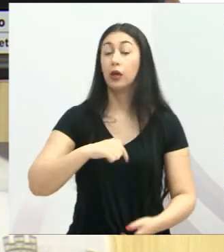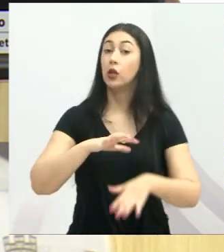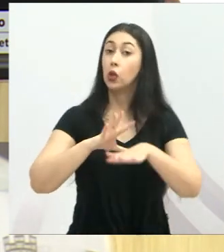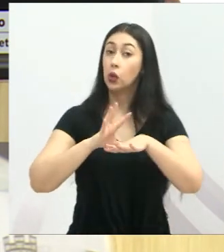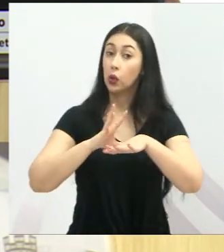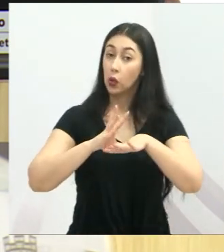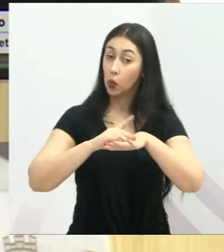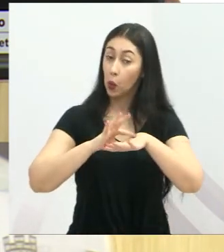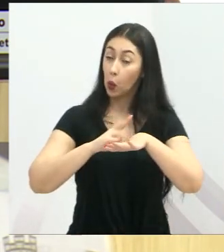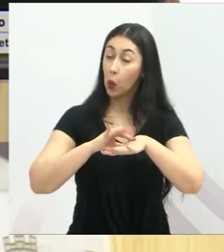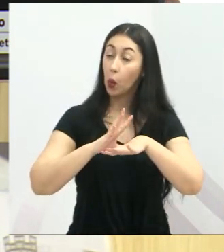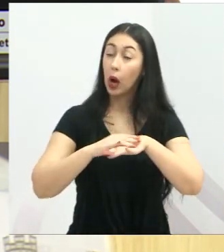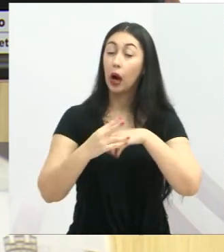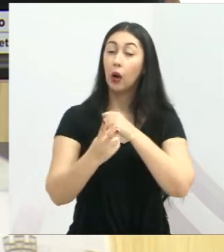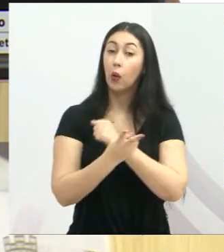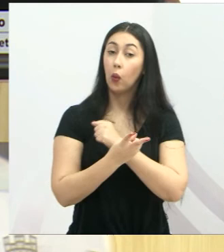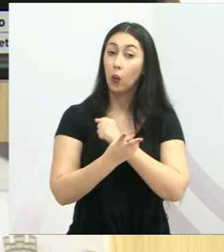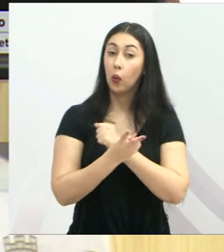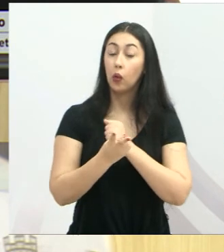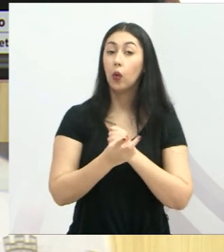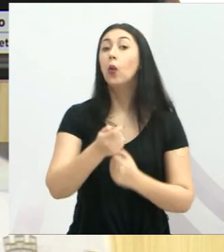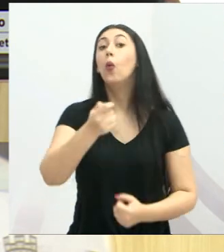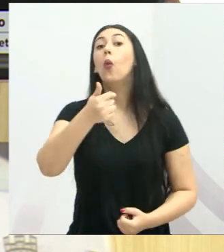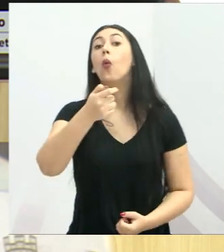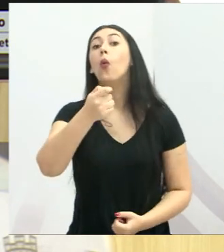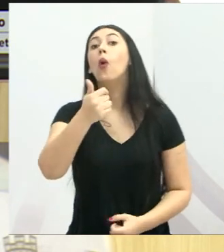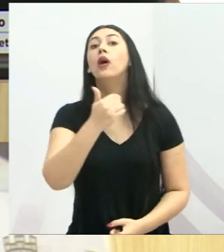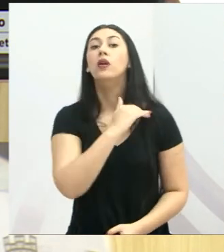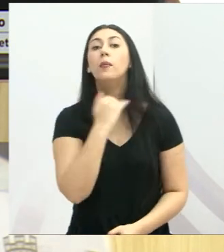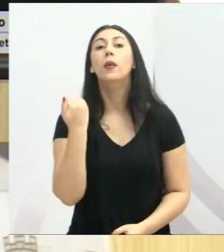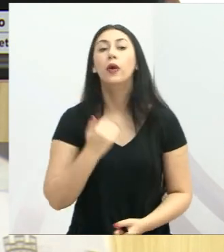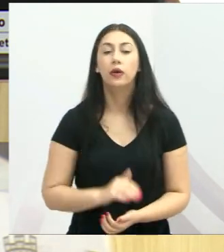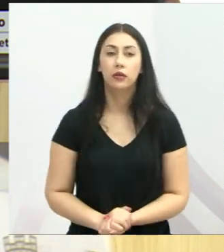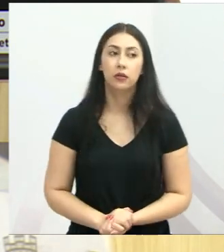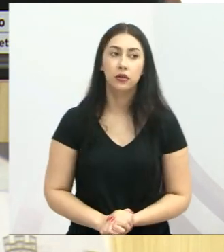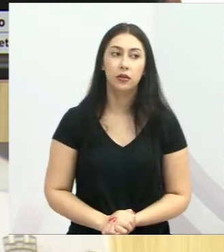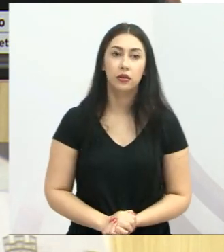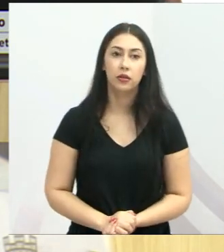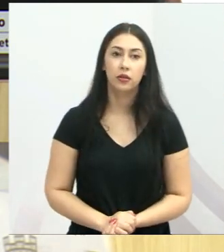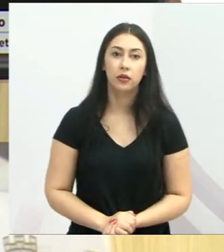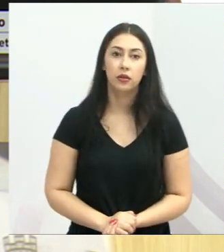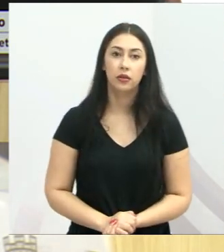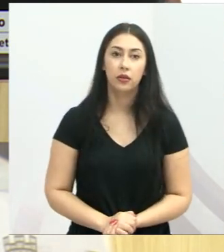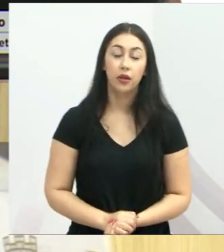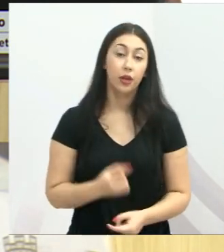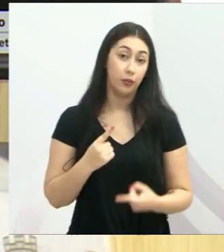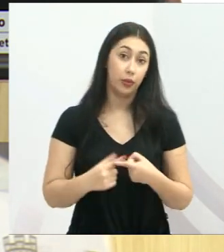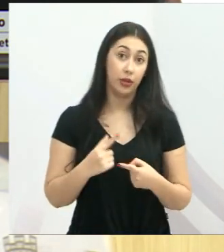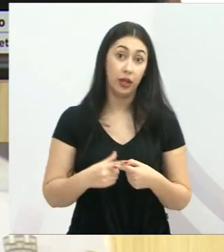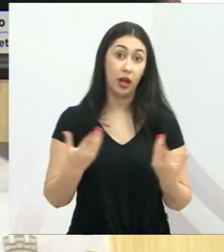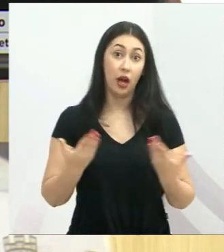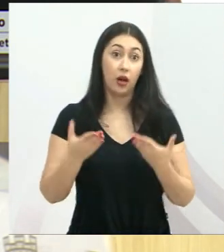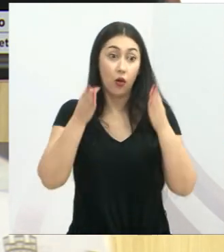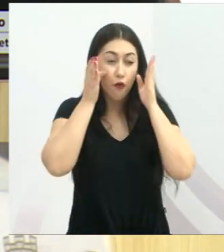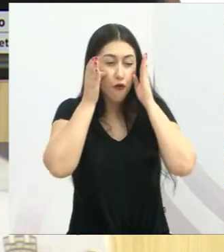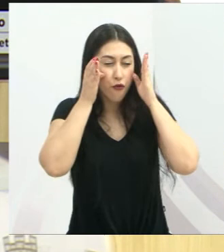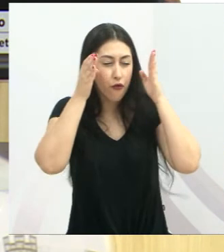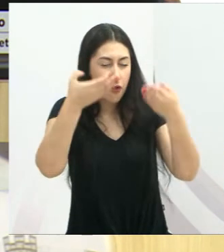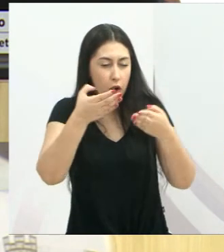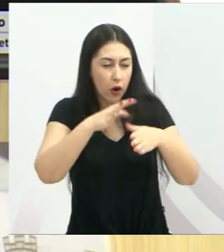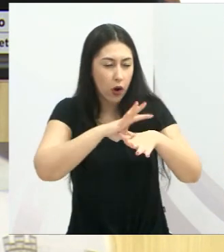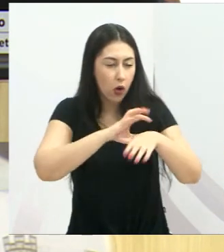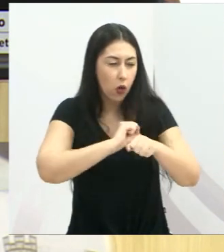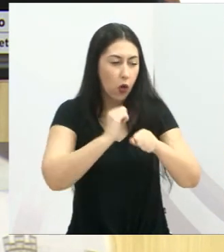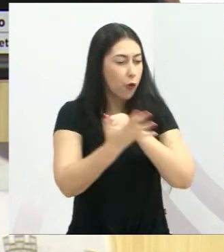em recuperação. Mulher quase morre, pegou dengue. E enquanto todos esquecem, né, da dengue, aí